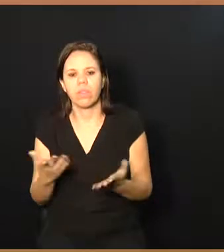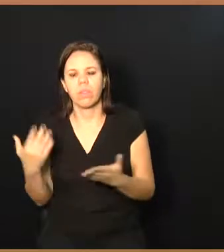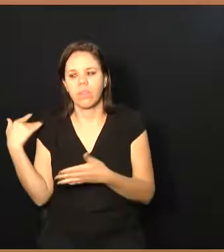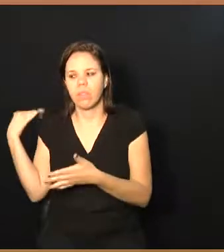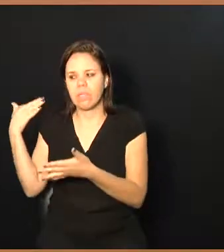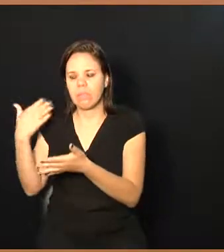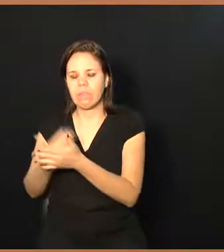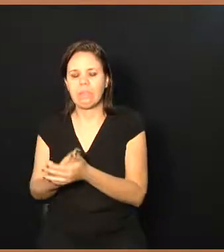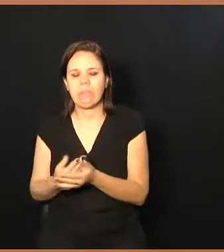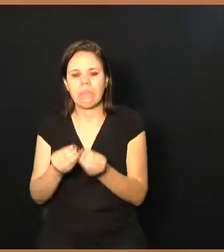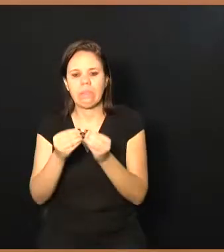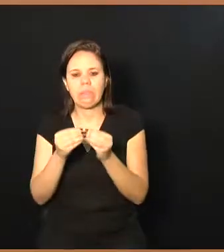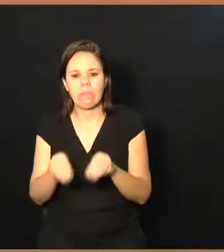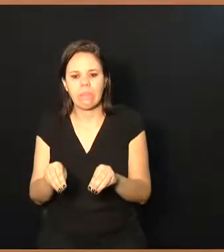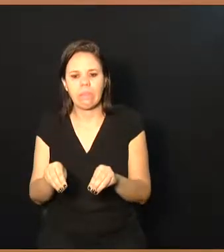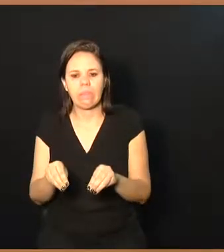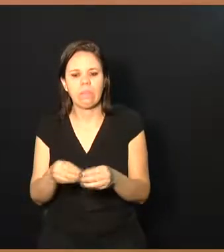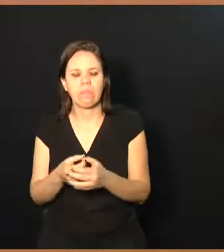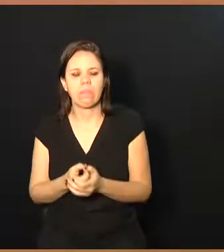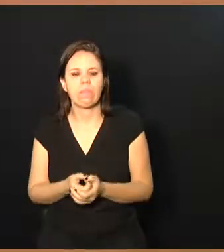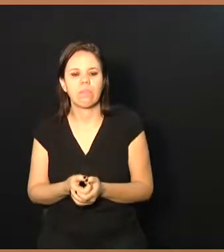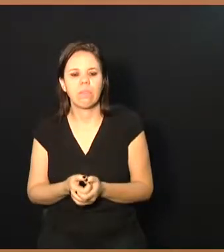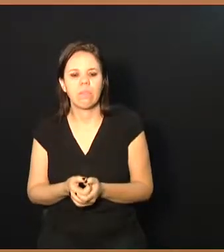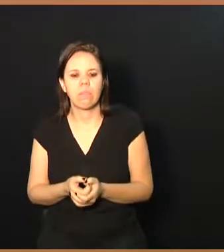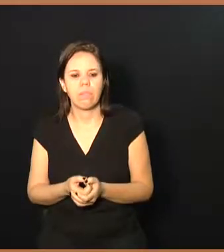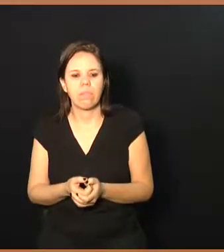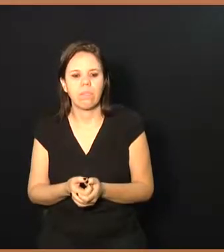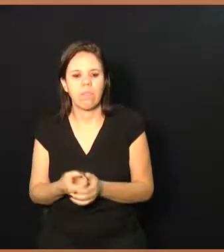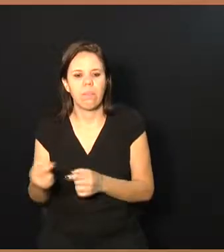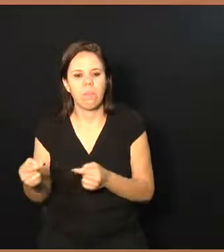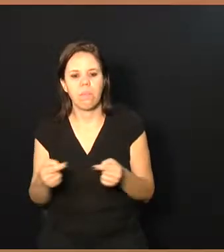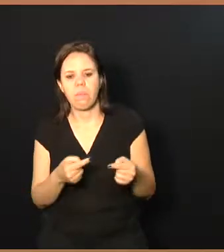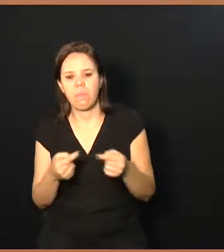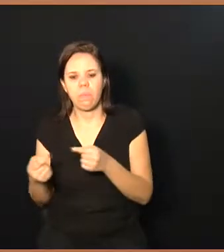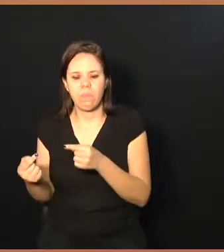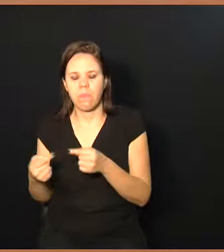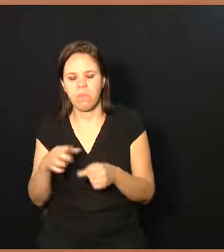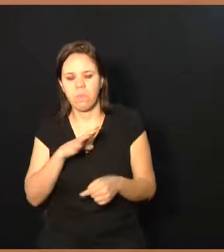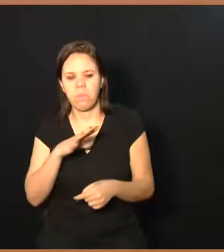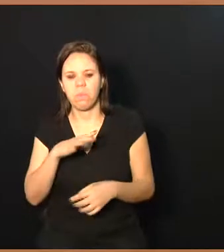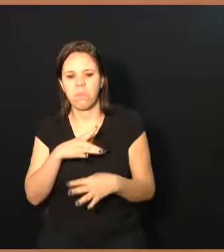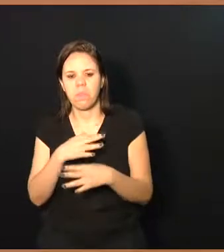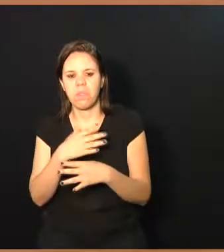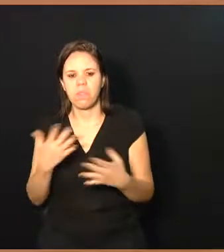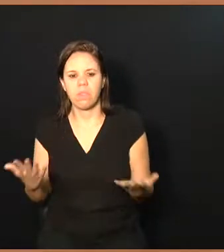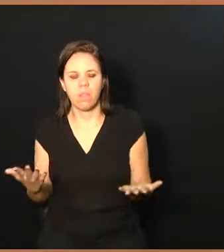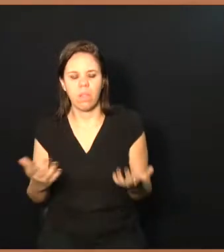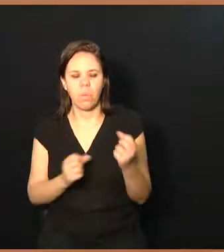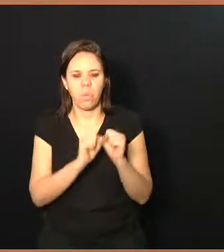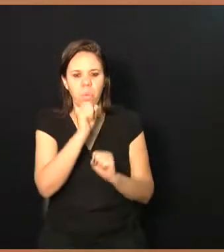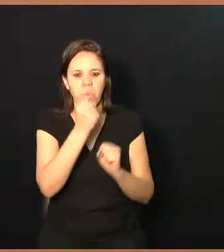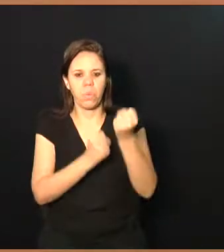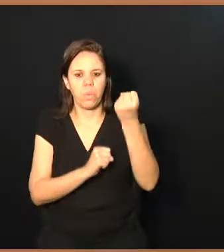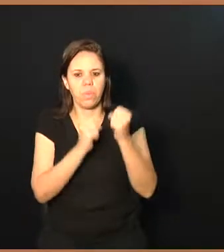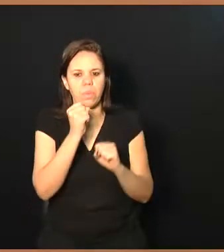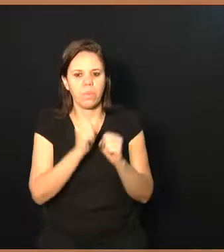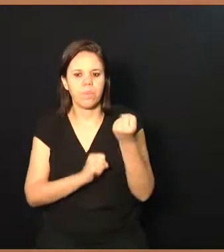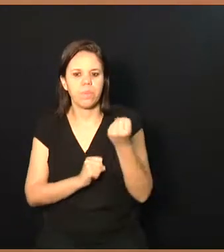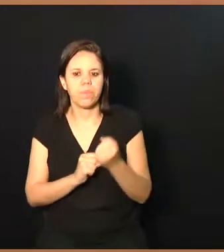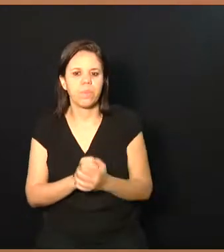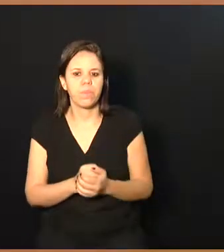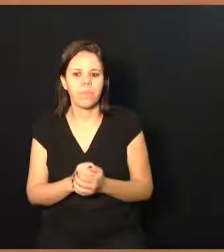e vem perdendo a competitividade, né, de uma cidade industrial que